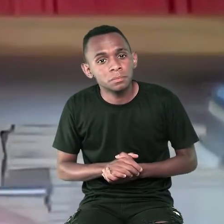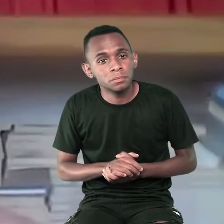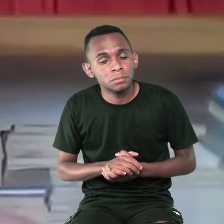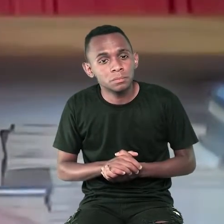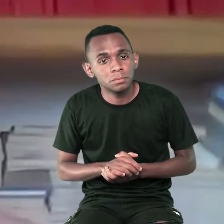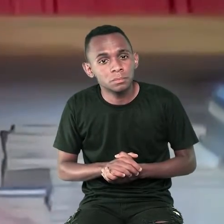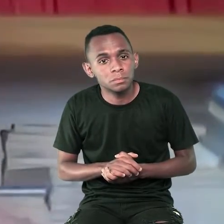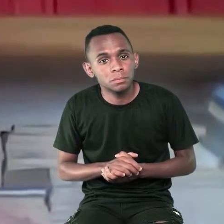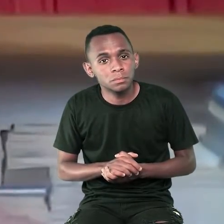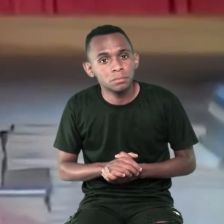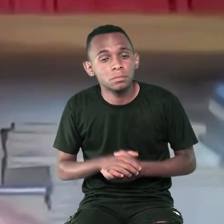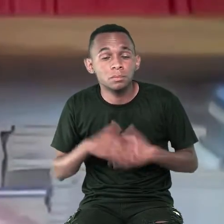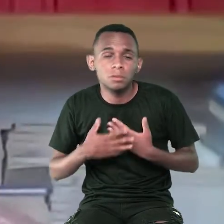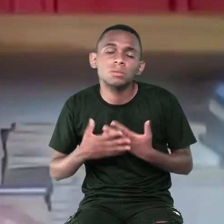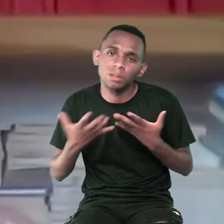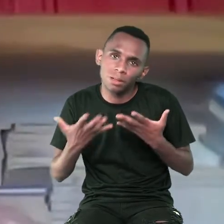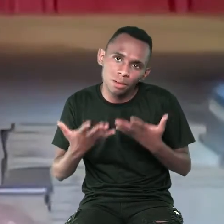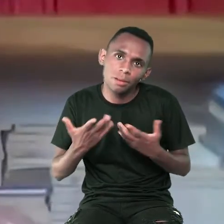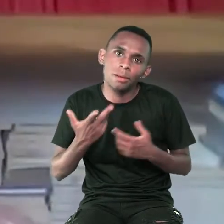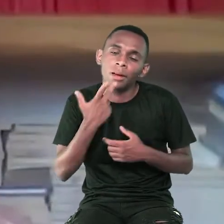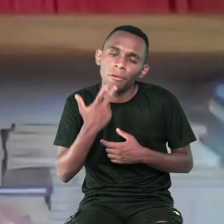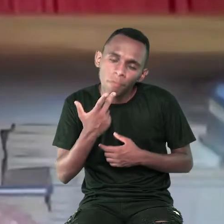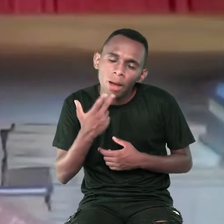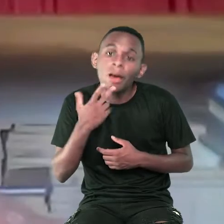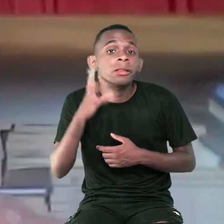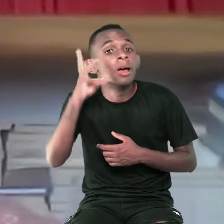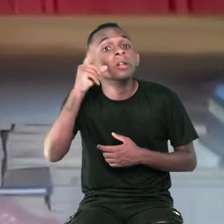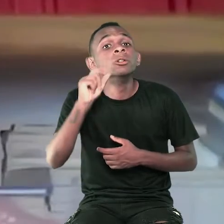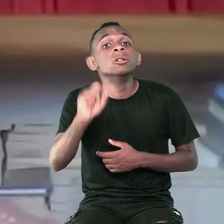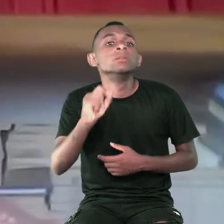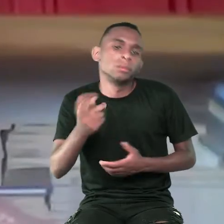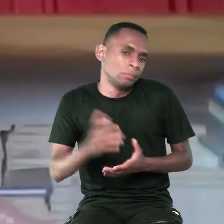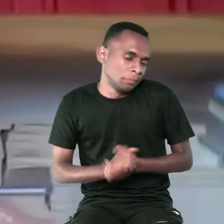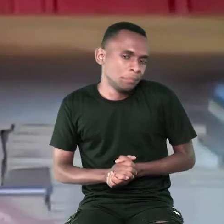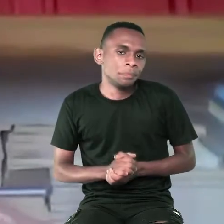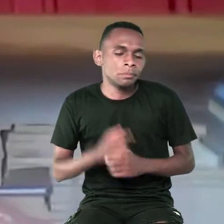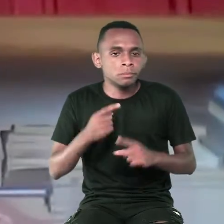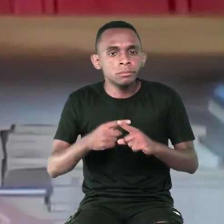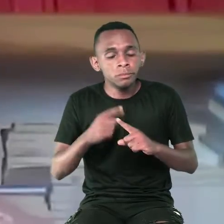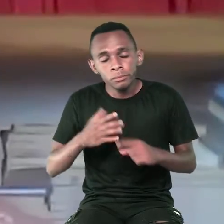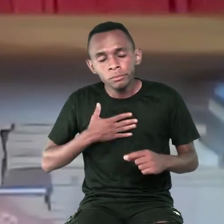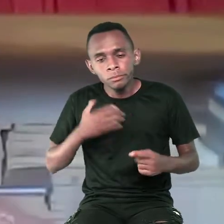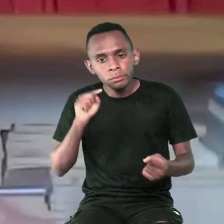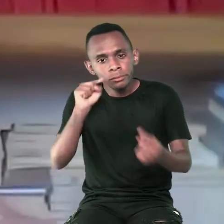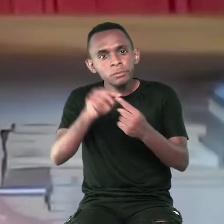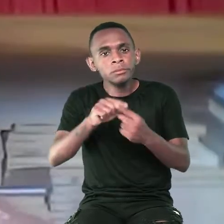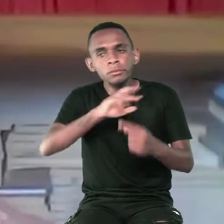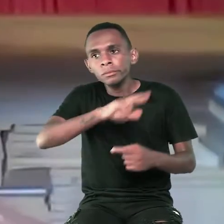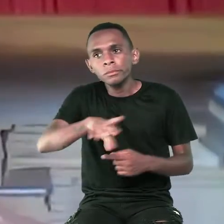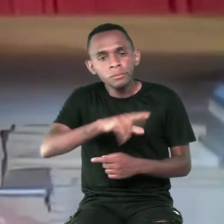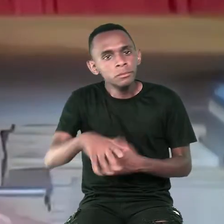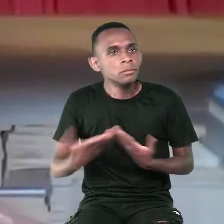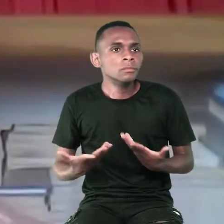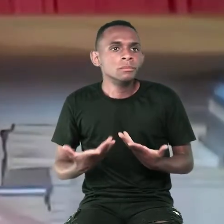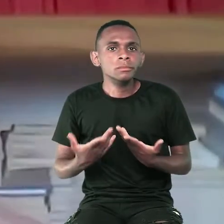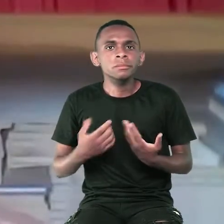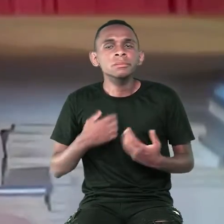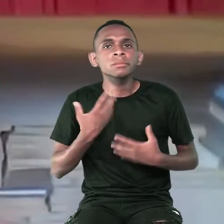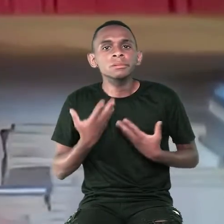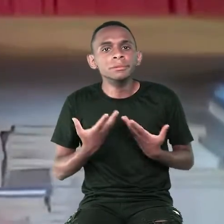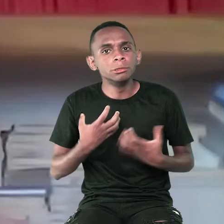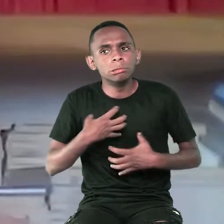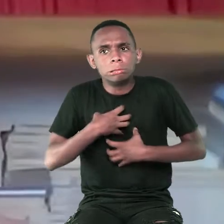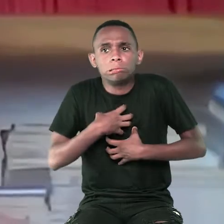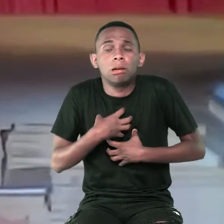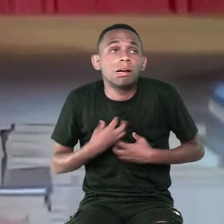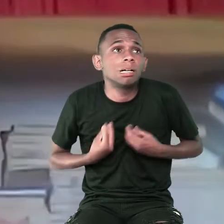né, queria que até que você me falasse também, você que leu, o que que você achou, porque a minha intenção não é fazer um drama, né, que a